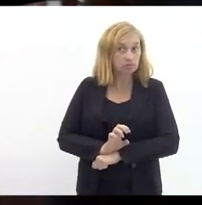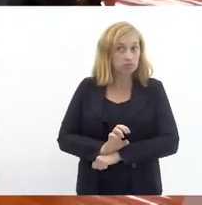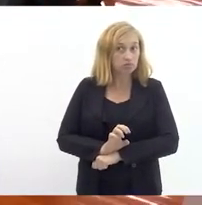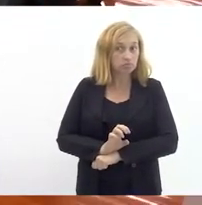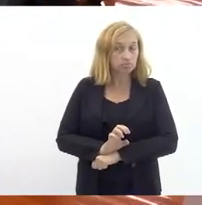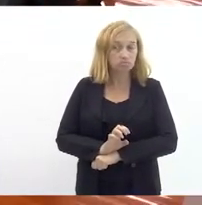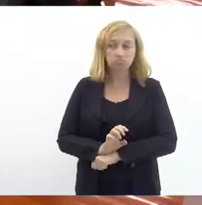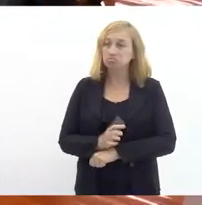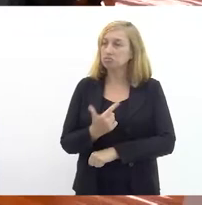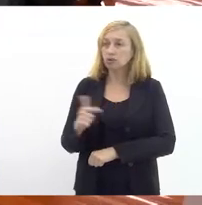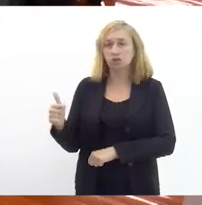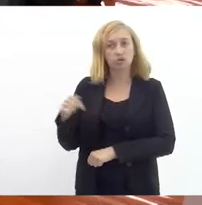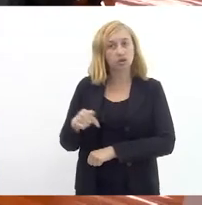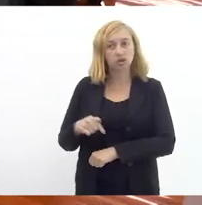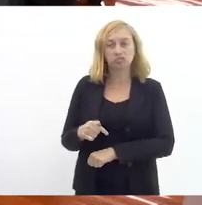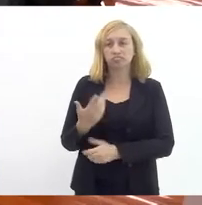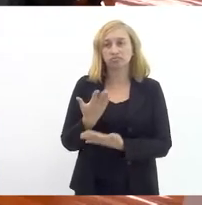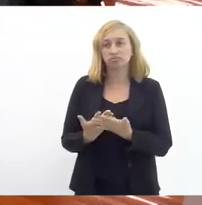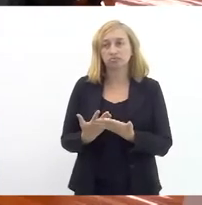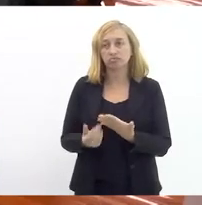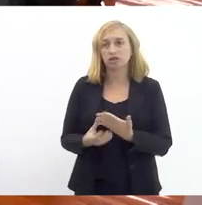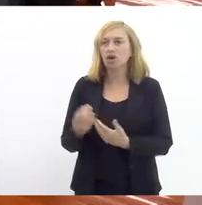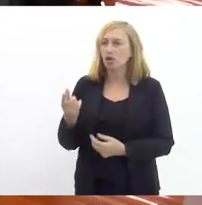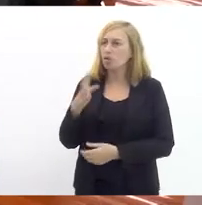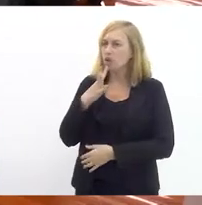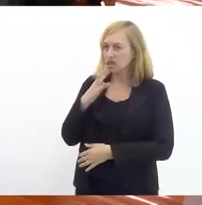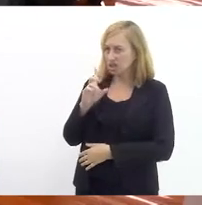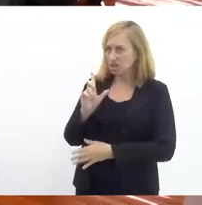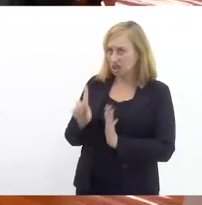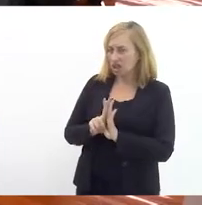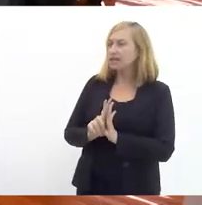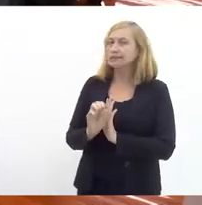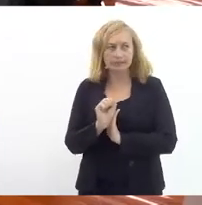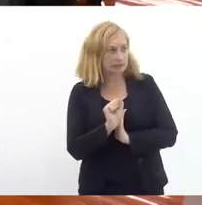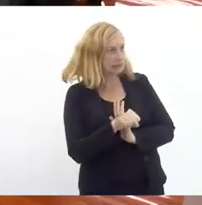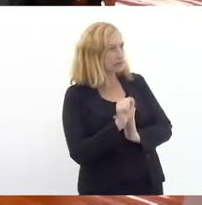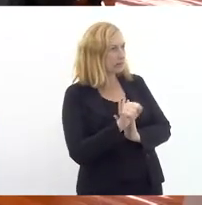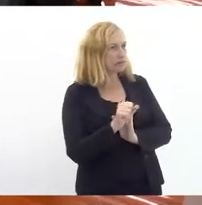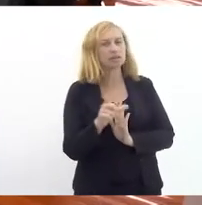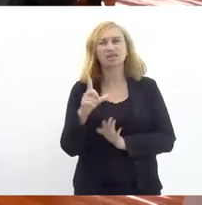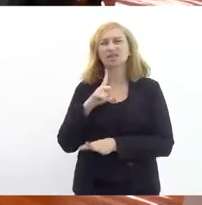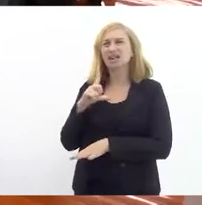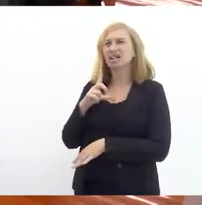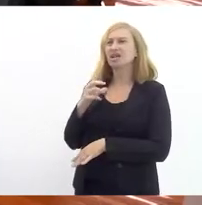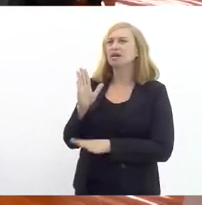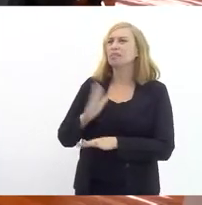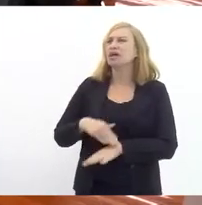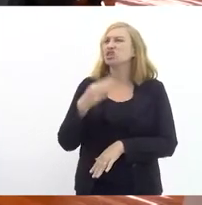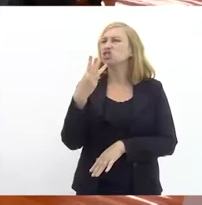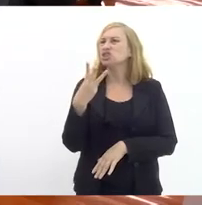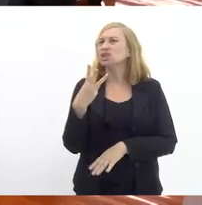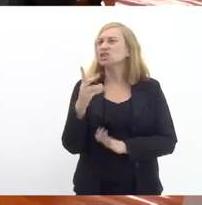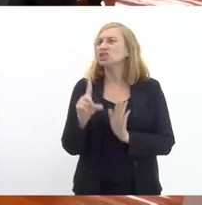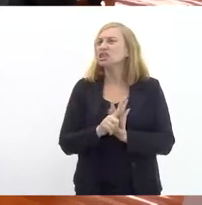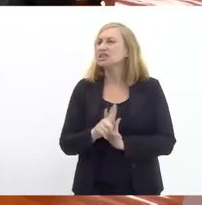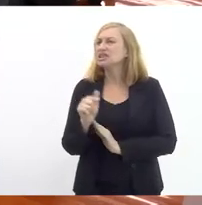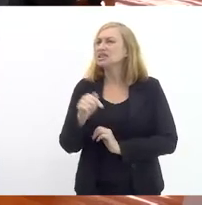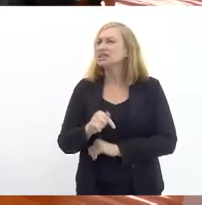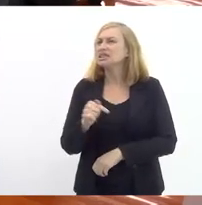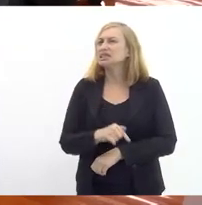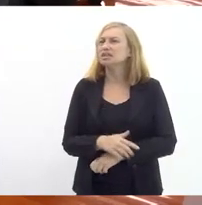não possuo elas aqui, em mãos. Você conhece essa lei, não? Sim. Tem mais três leis estaduais aqui. Quantas